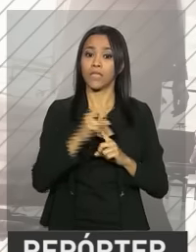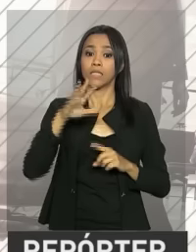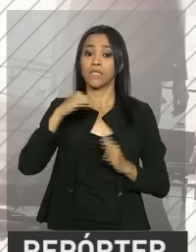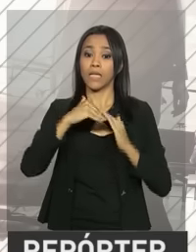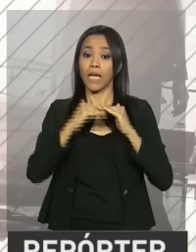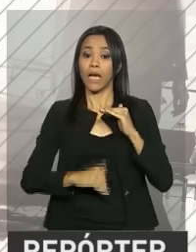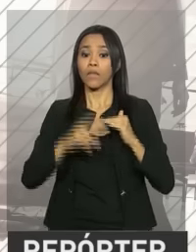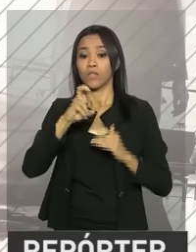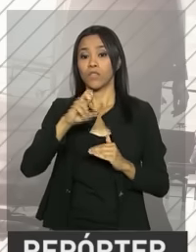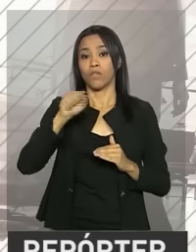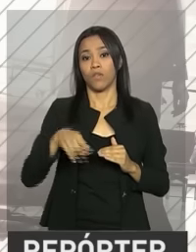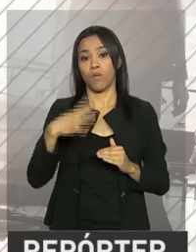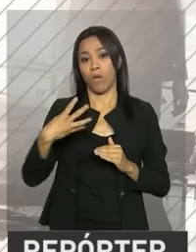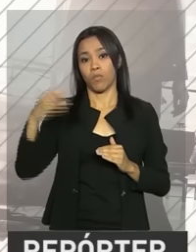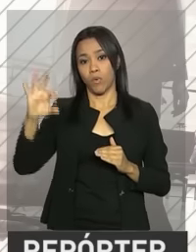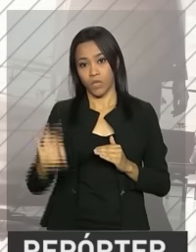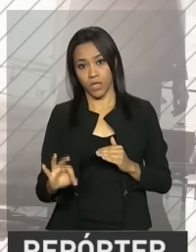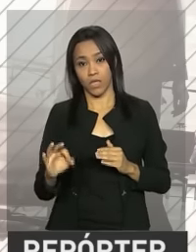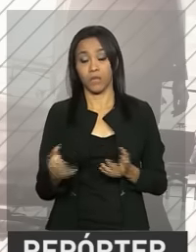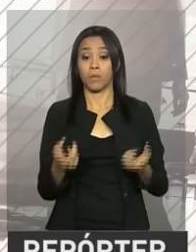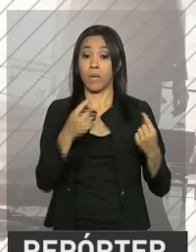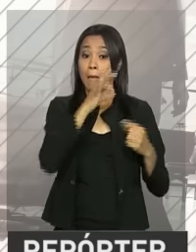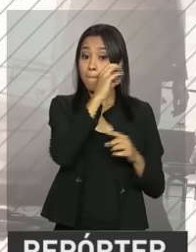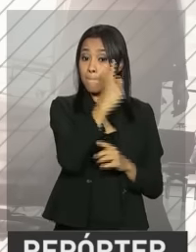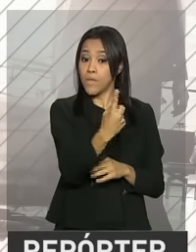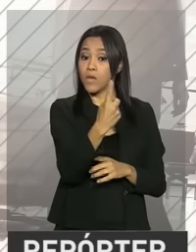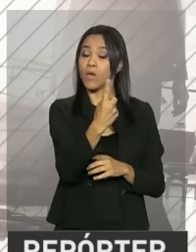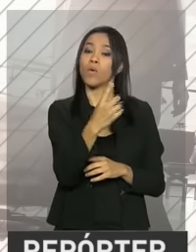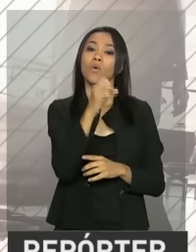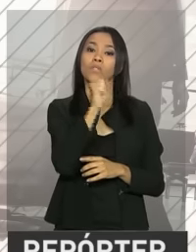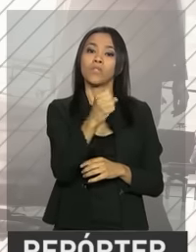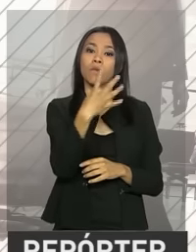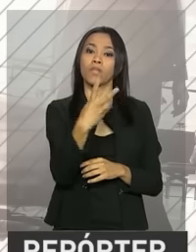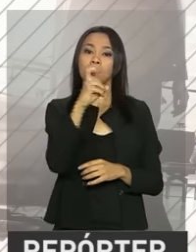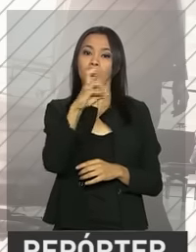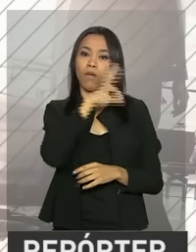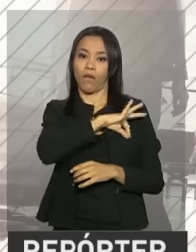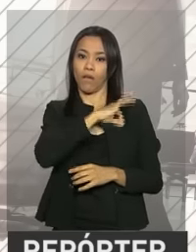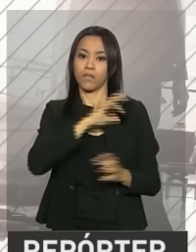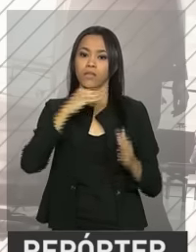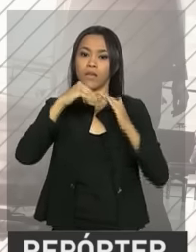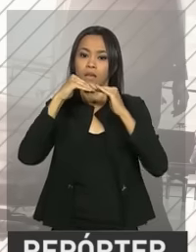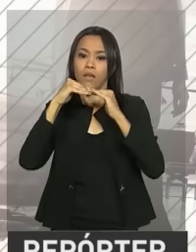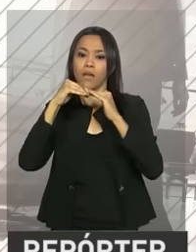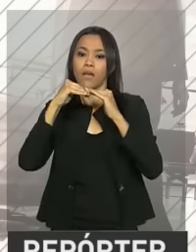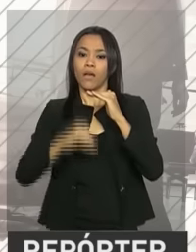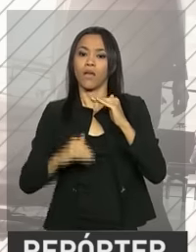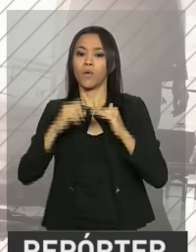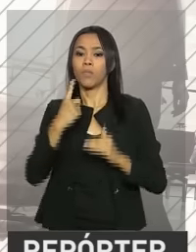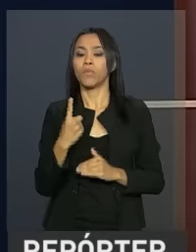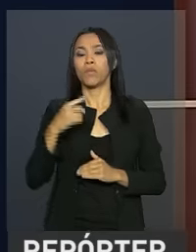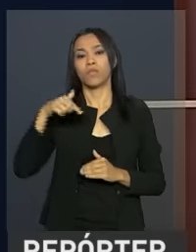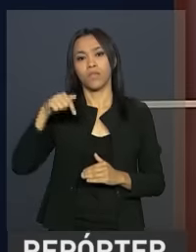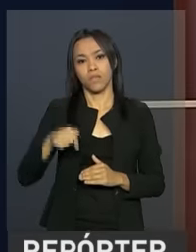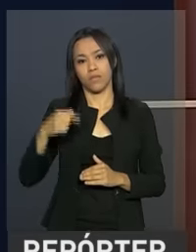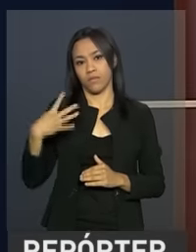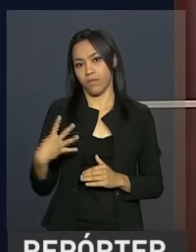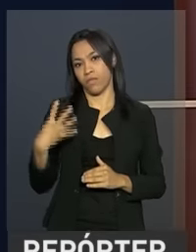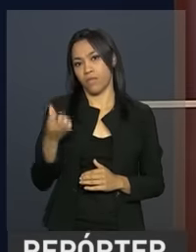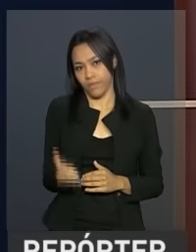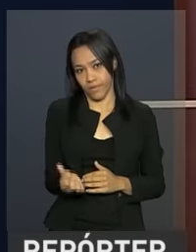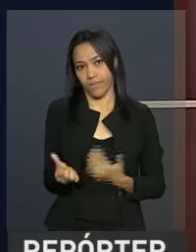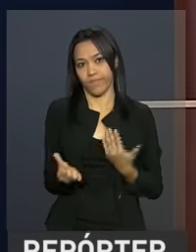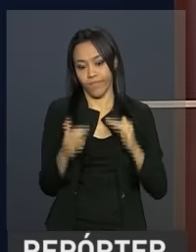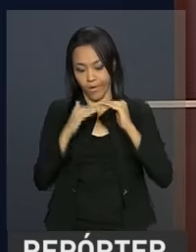5,4%. No período, passando de R$ 1.845 para R$ 1.746. Essa